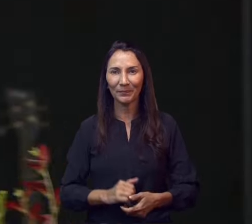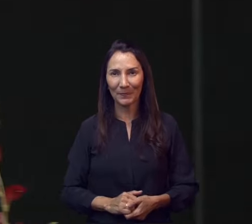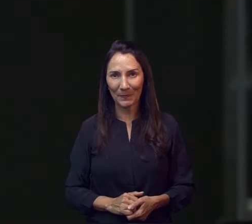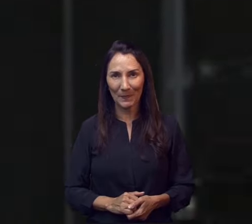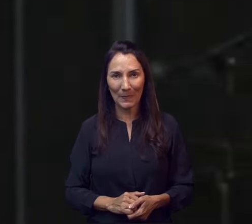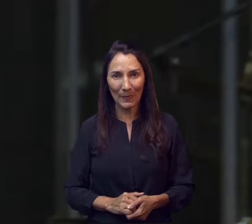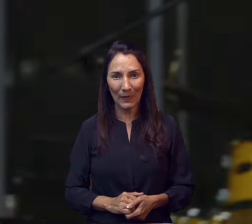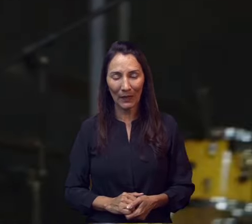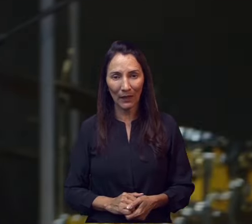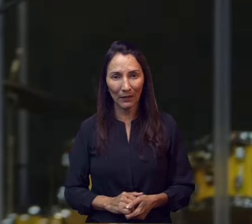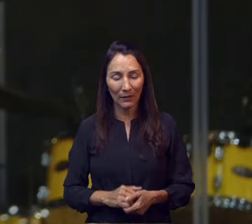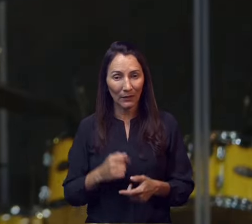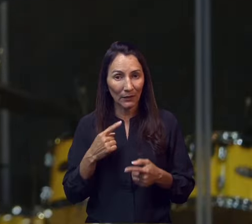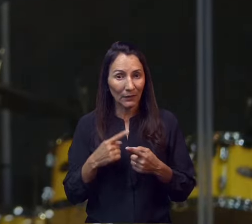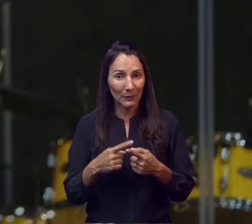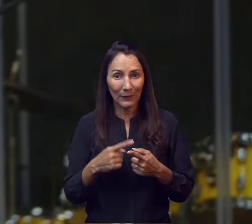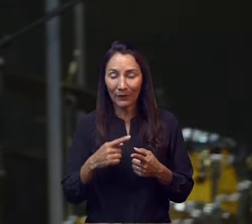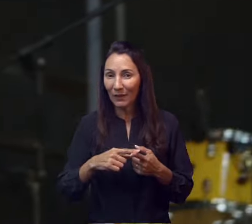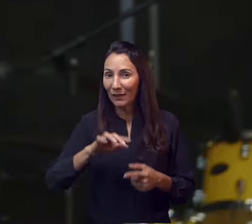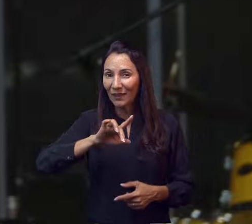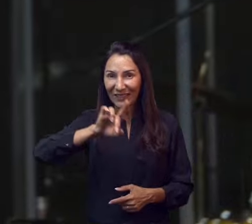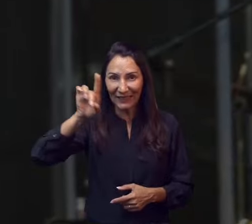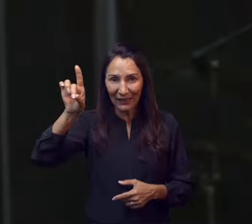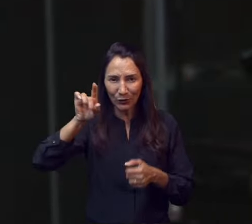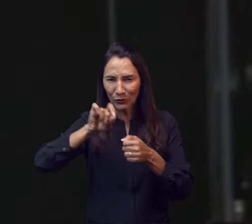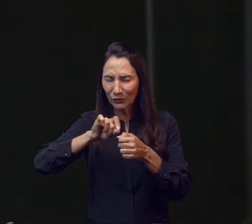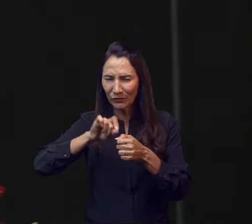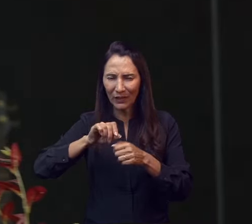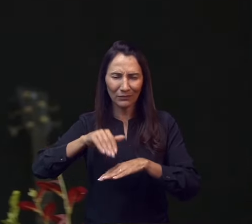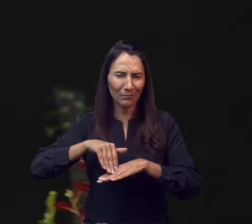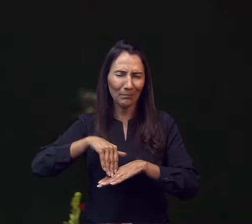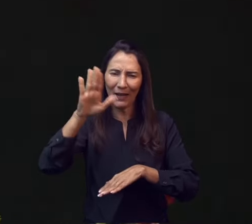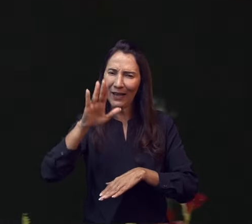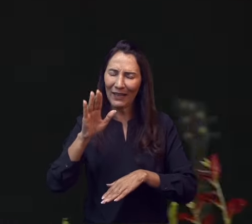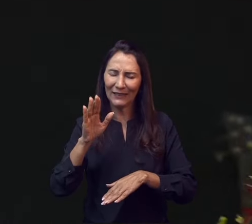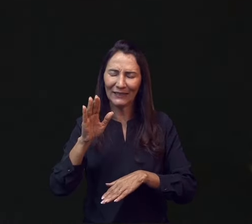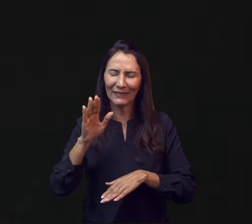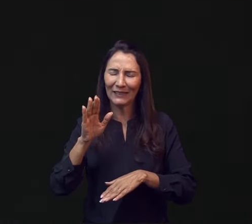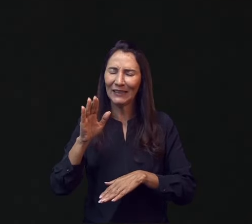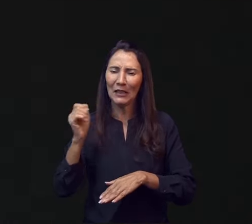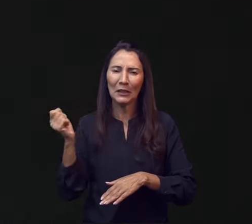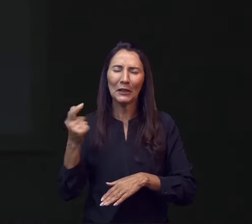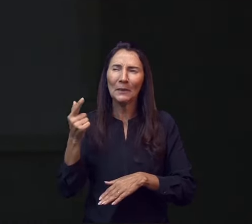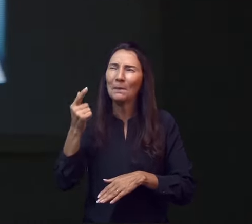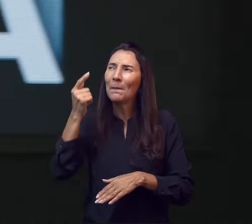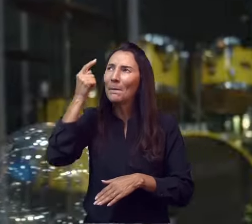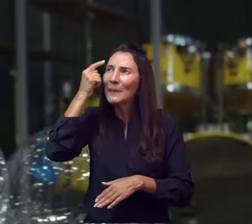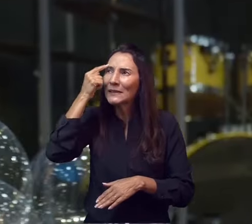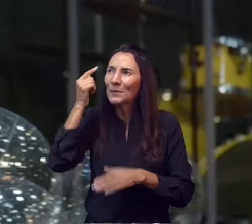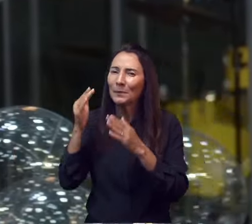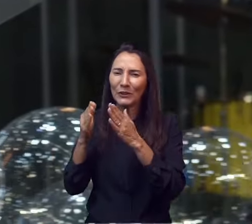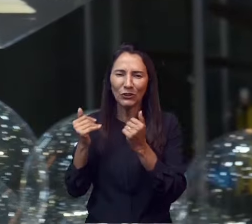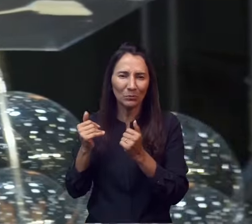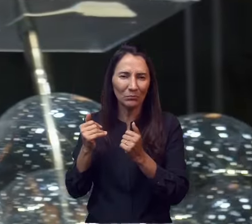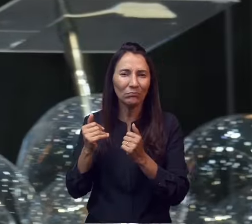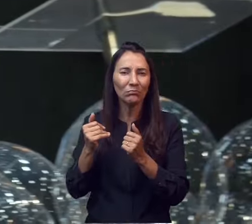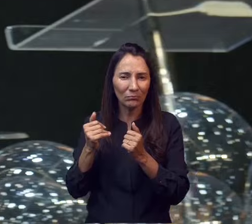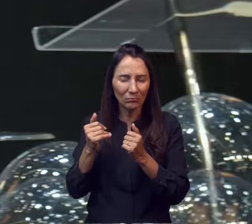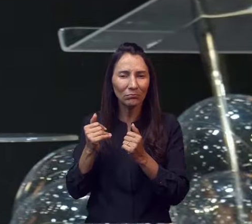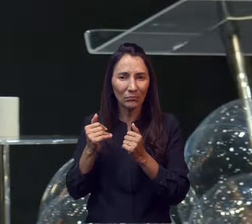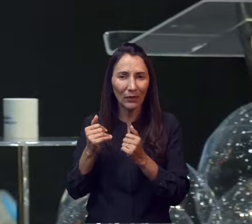porque Deus faz além do que pedimos ou pensamos porque ele possui atributos exclusivos